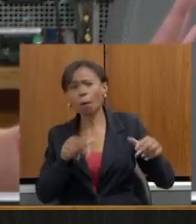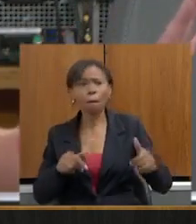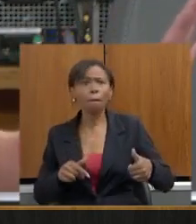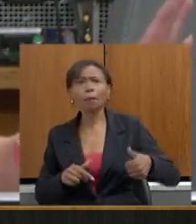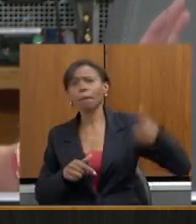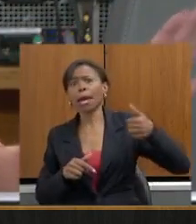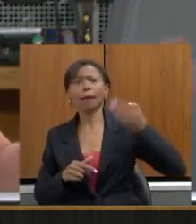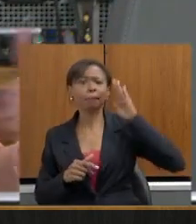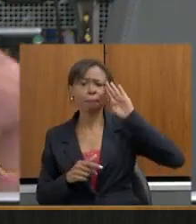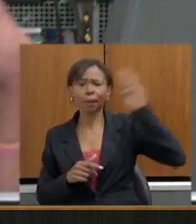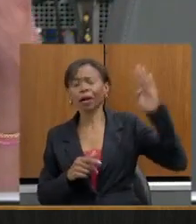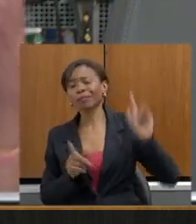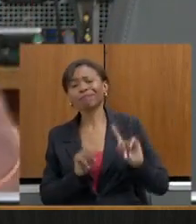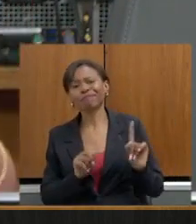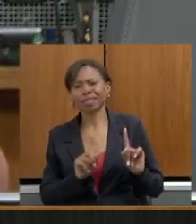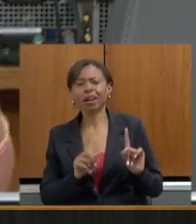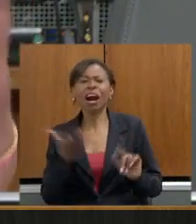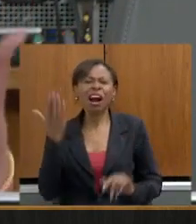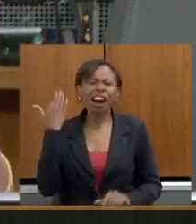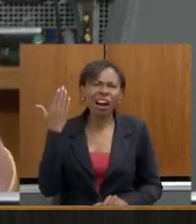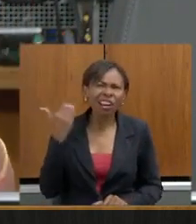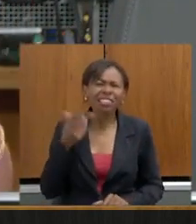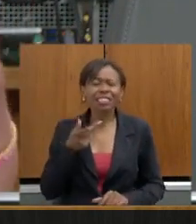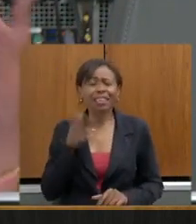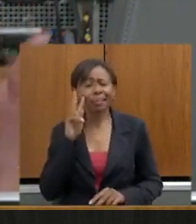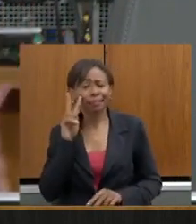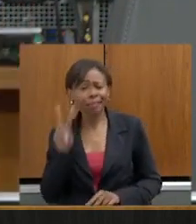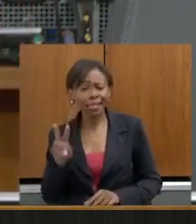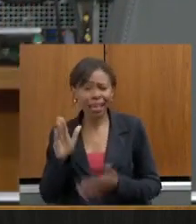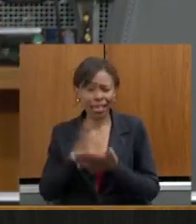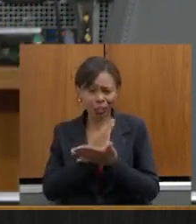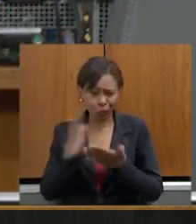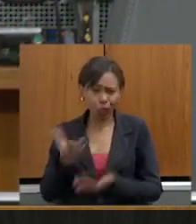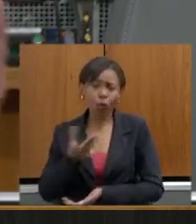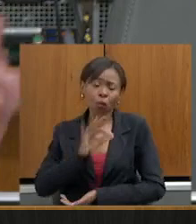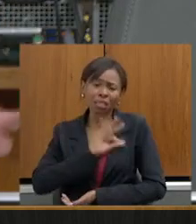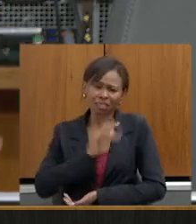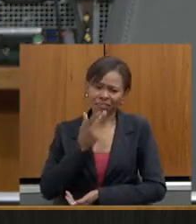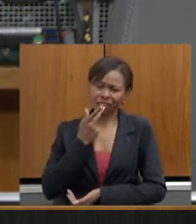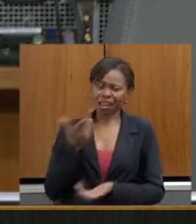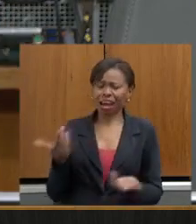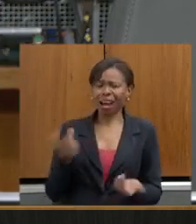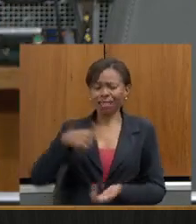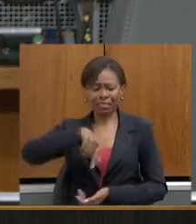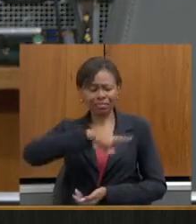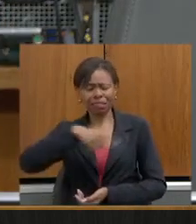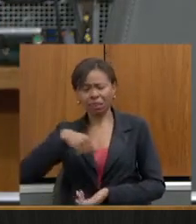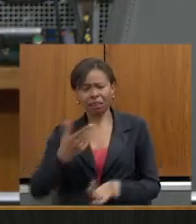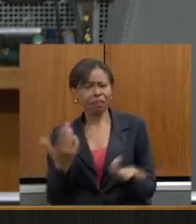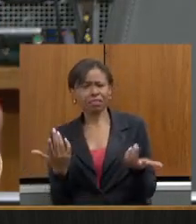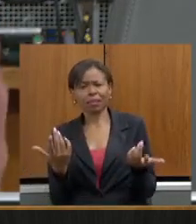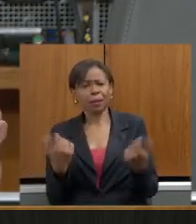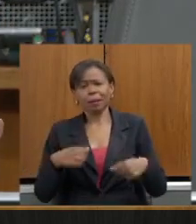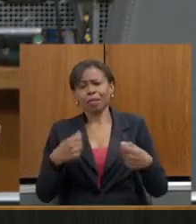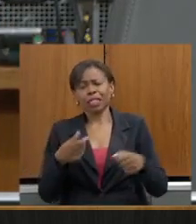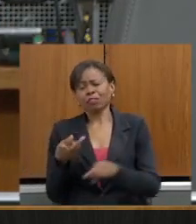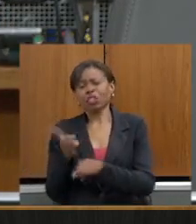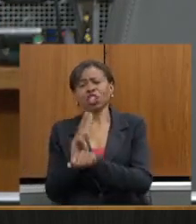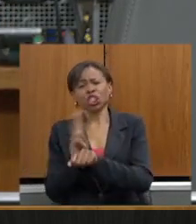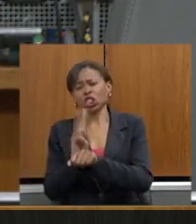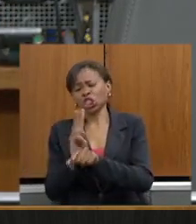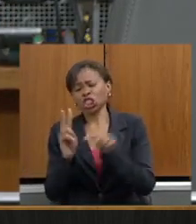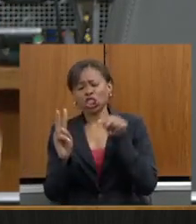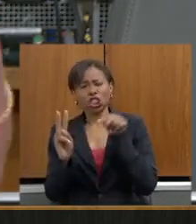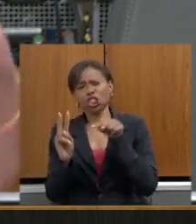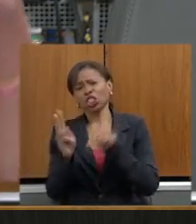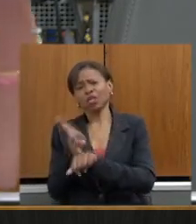prioridades a gente até ver as vezes algumas frases feitas e alguns colegas nos grupos só a nossa instituição precisa ser chateada